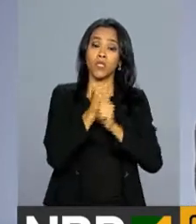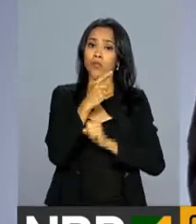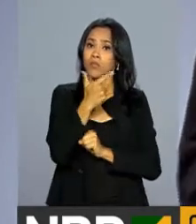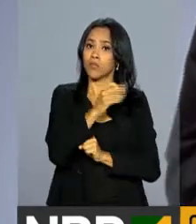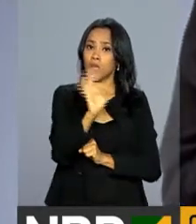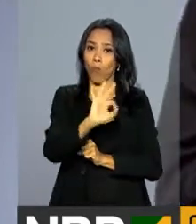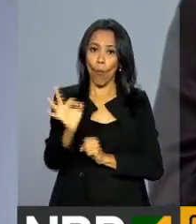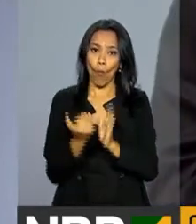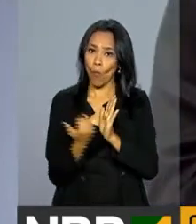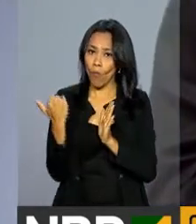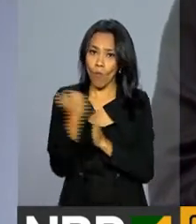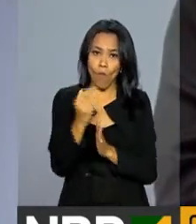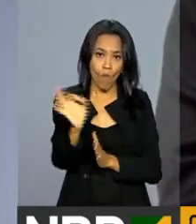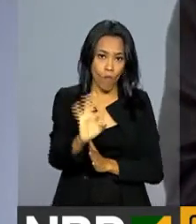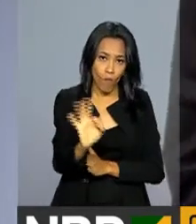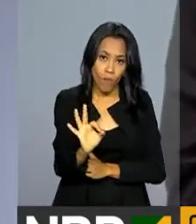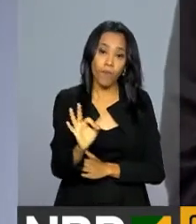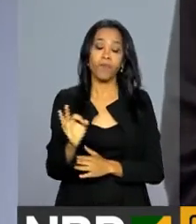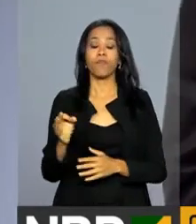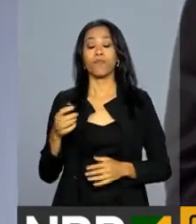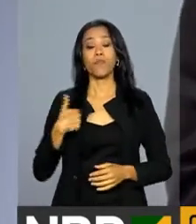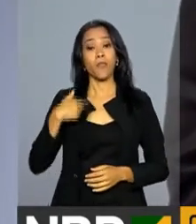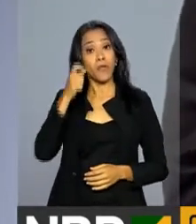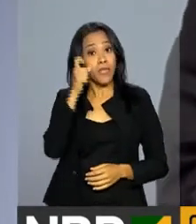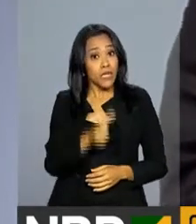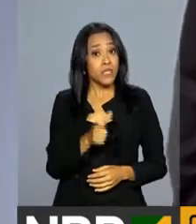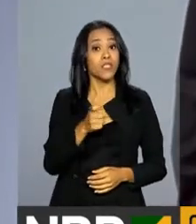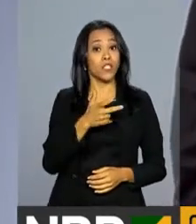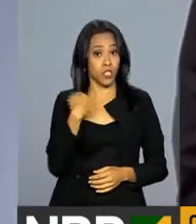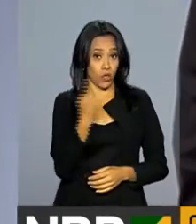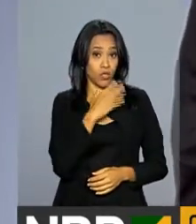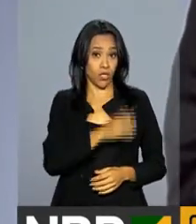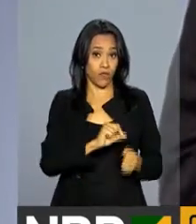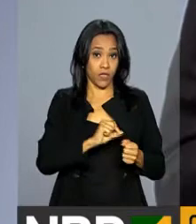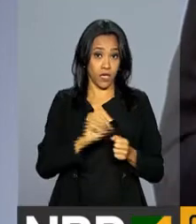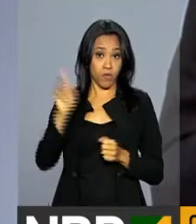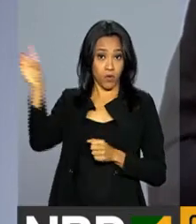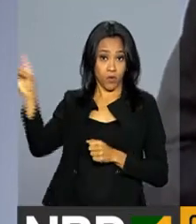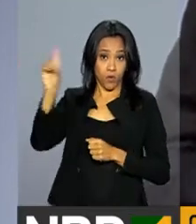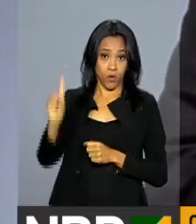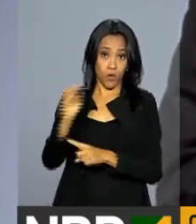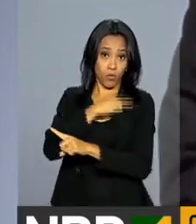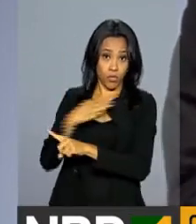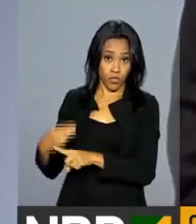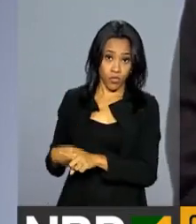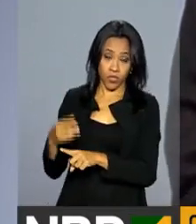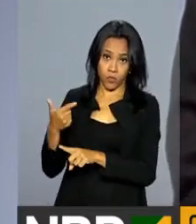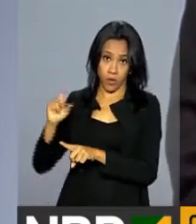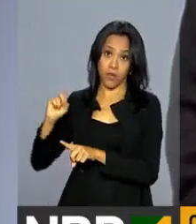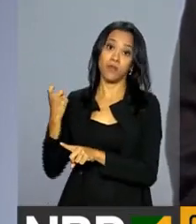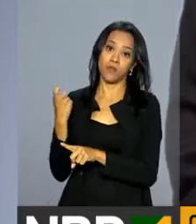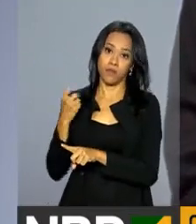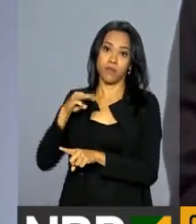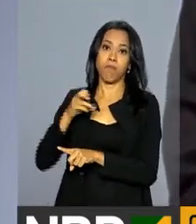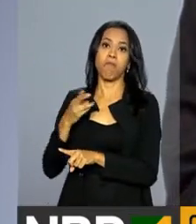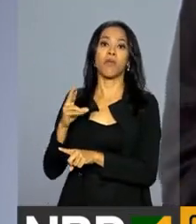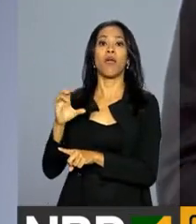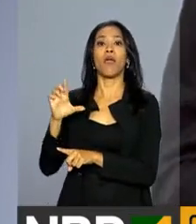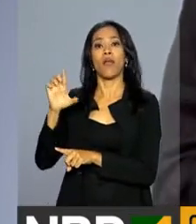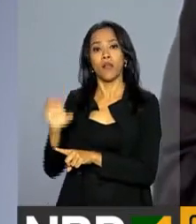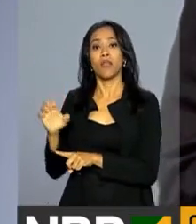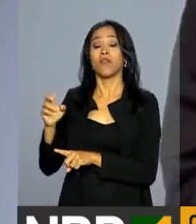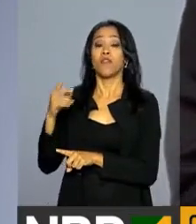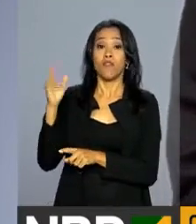que interessante nós fizemos o meirelles é a senhora é nós no nosso governo nós fizemos em dois anos o que